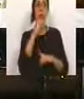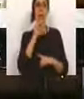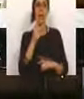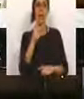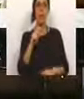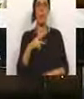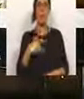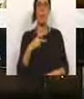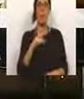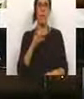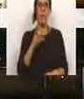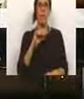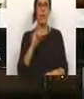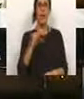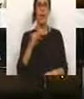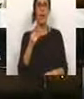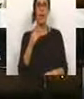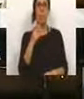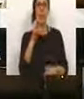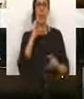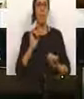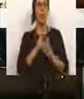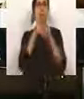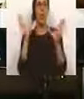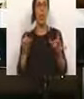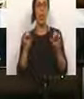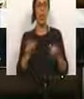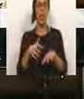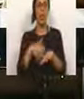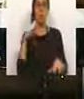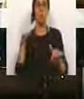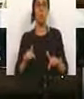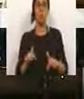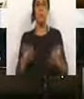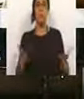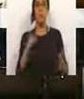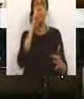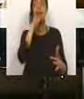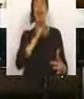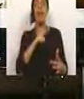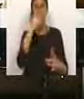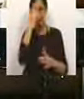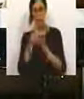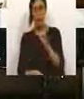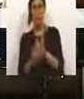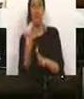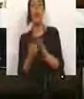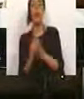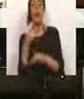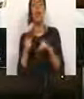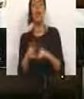Wanda Guimarães tenha deixado claro a este Parlamento quem são os criadores